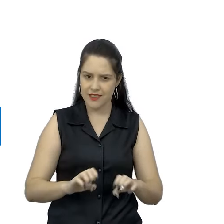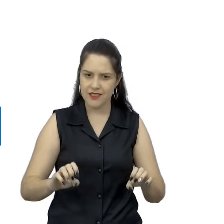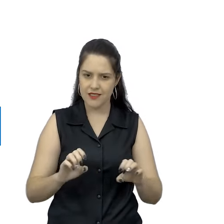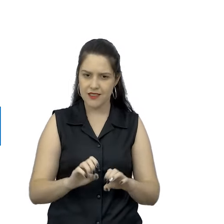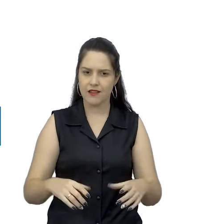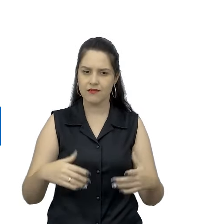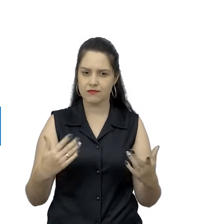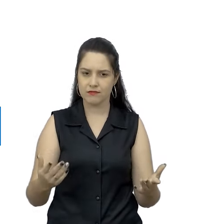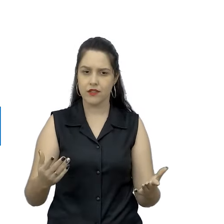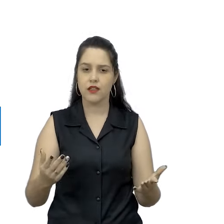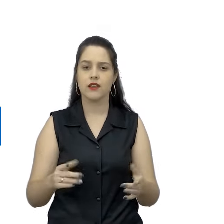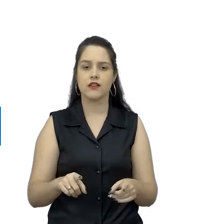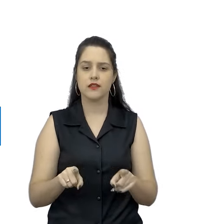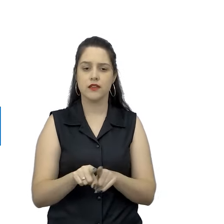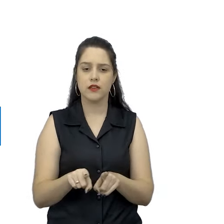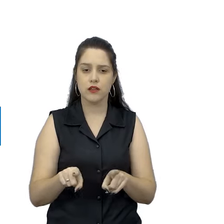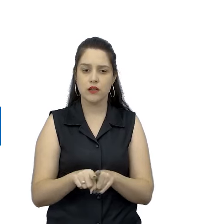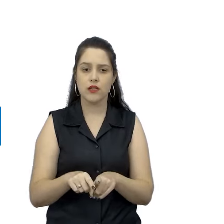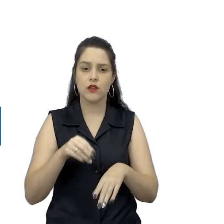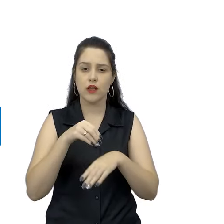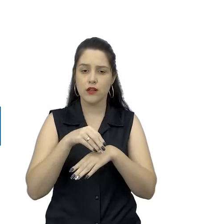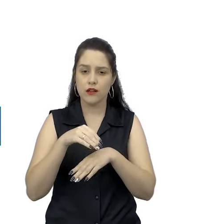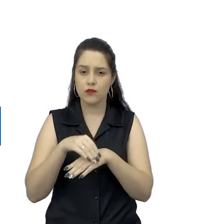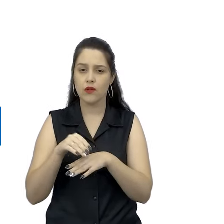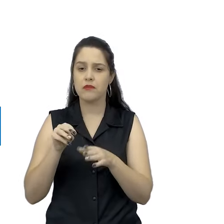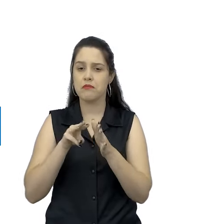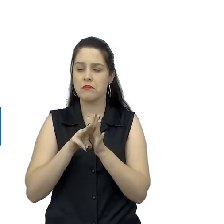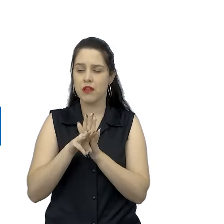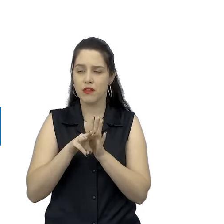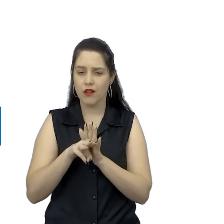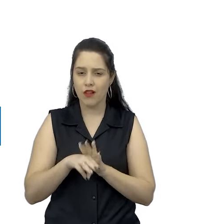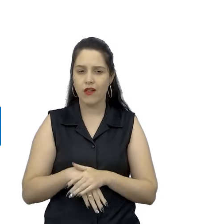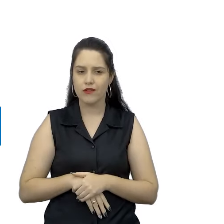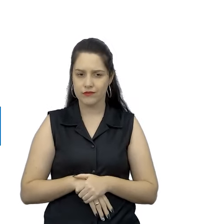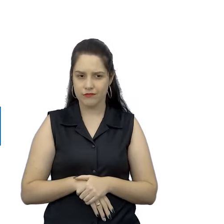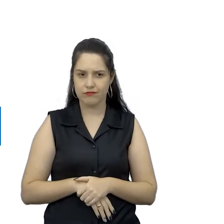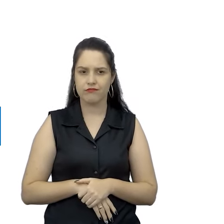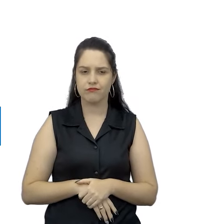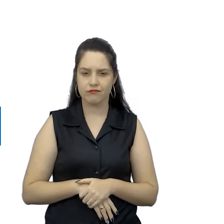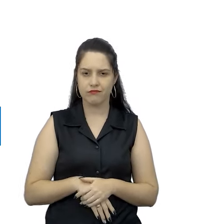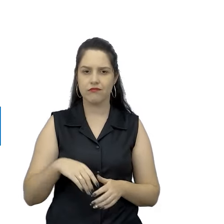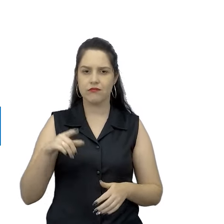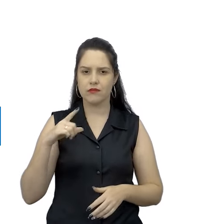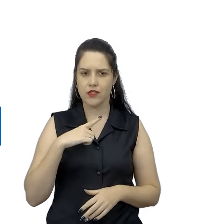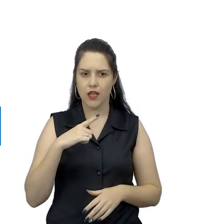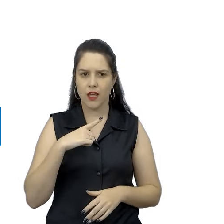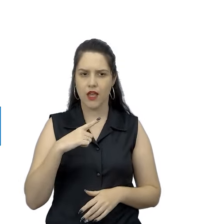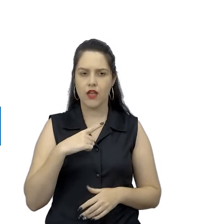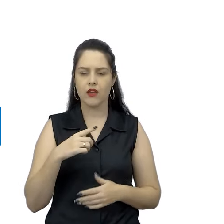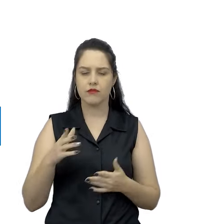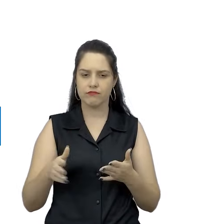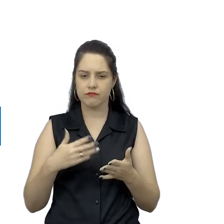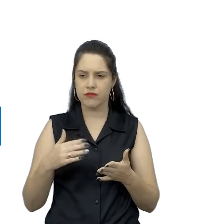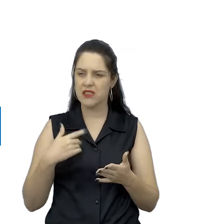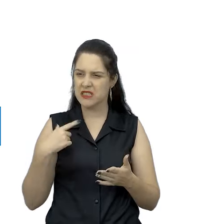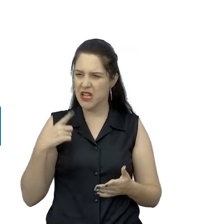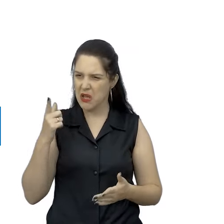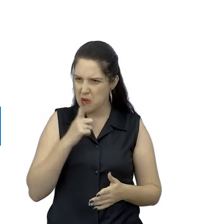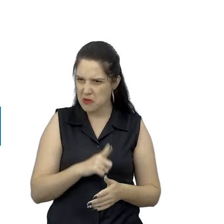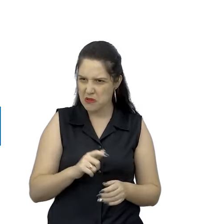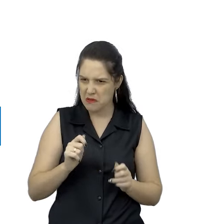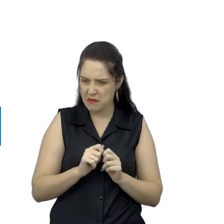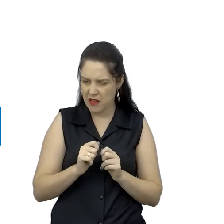minhas orientações metodológicas? Quais os caminhos que eu estou tomando? Será que eu consigo, dentro